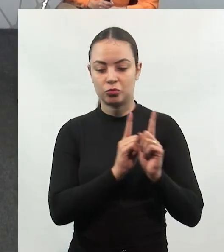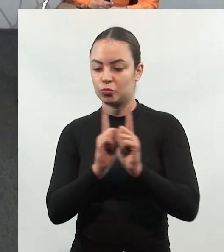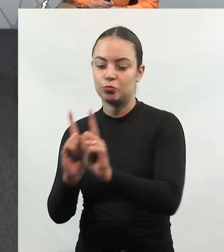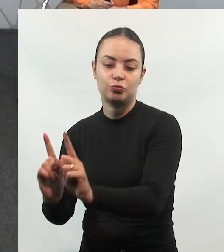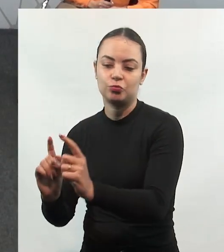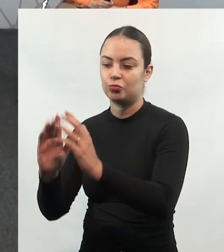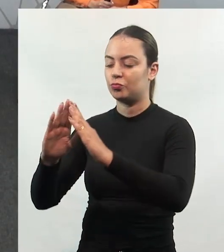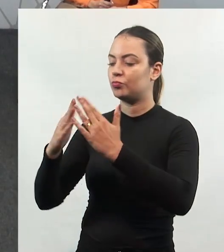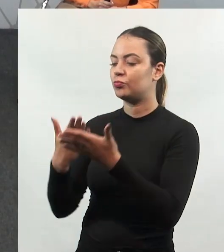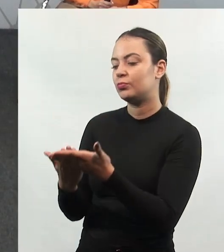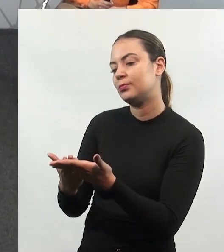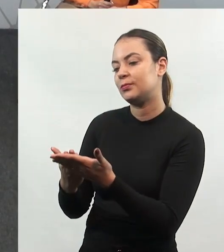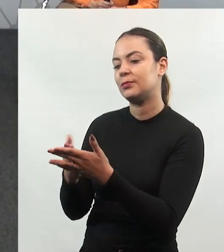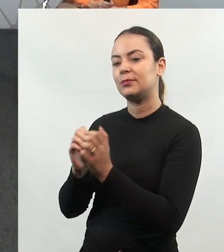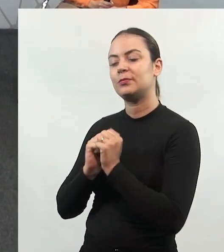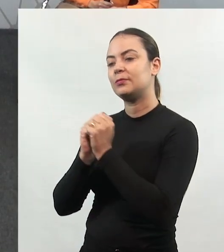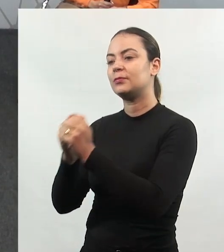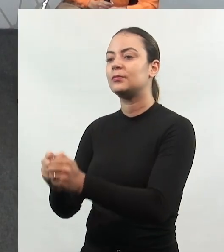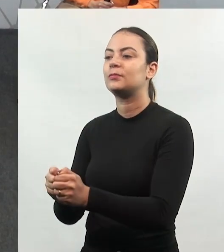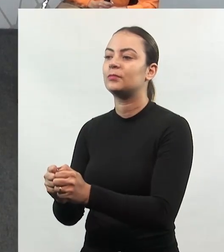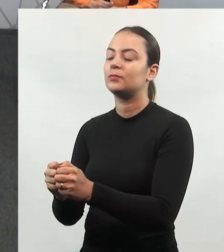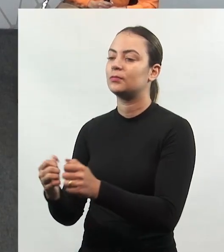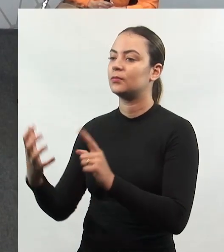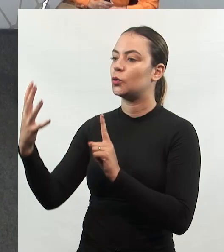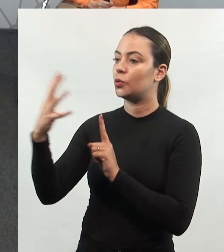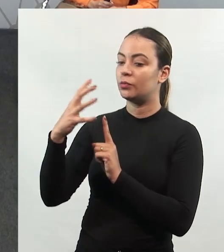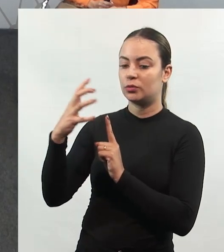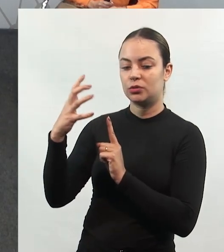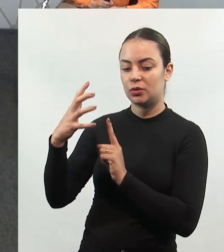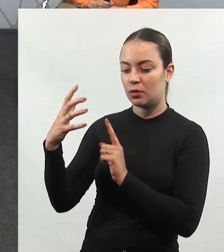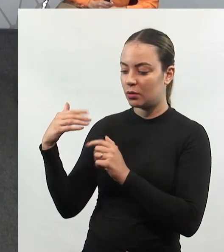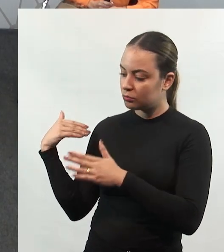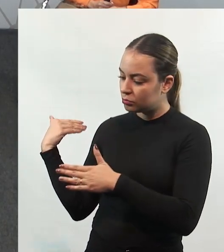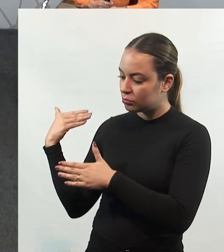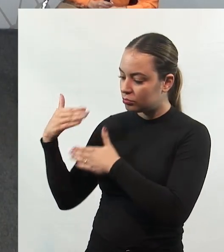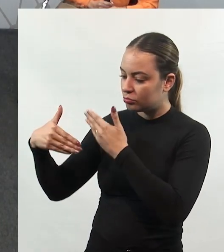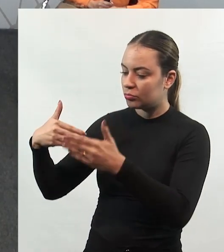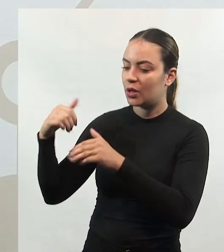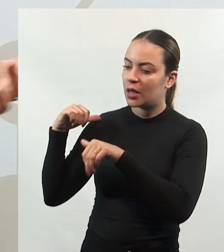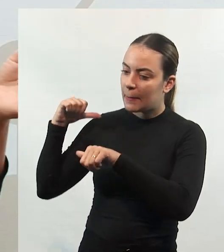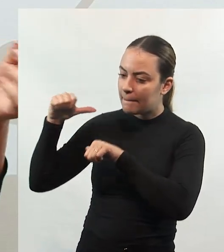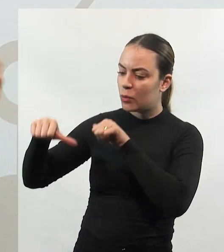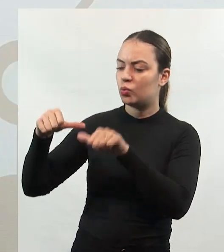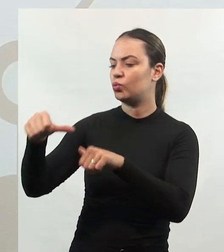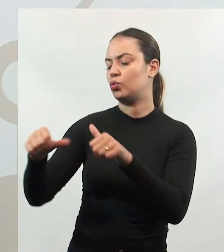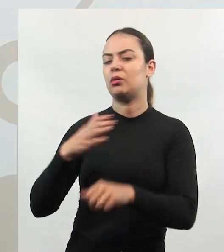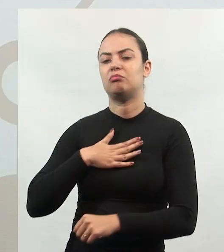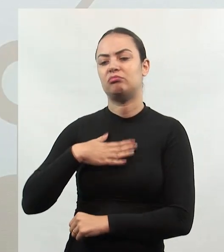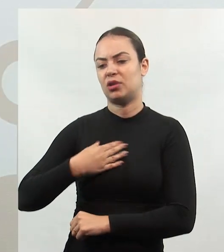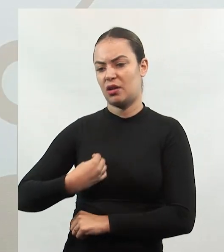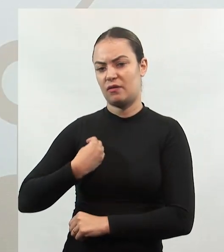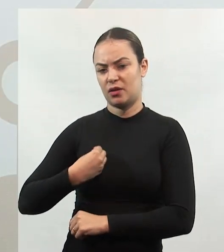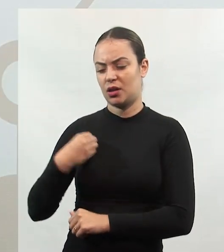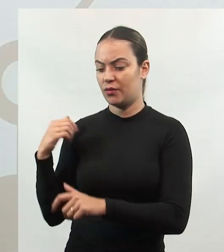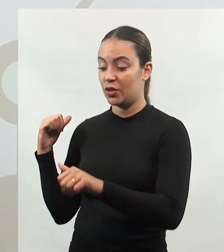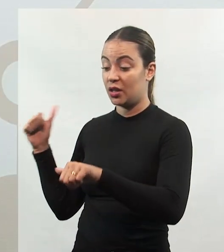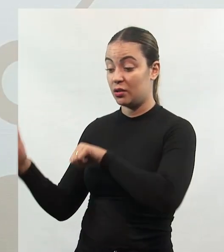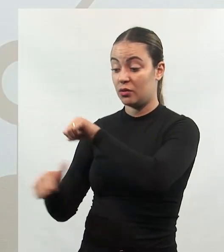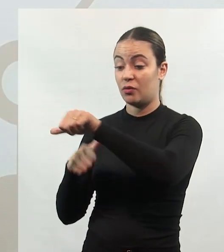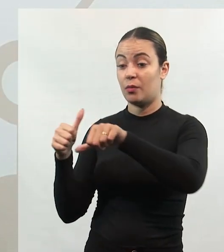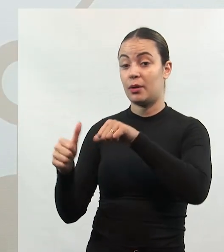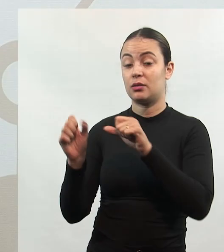de professores. Quem protagonizou isso na minha família foi a minha irmã Soraya, que está nos assistindo